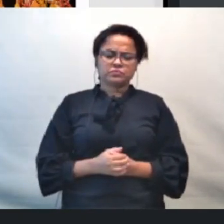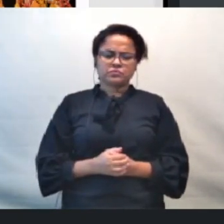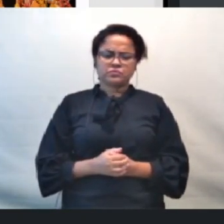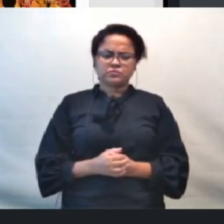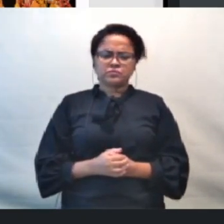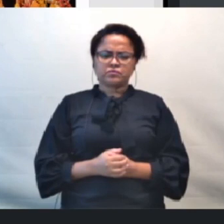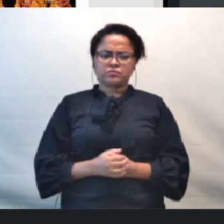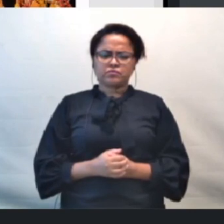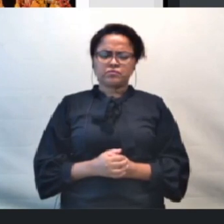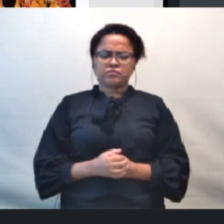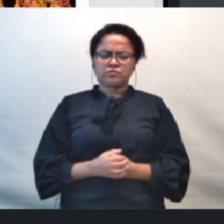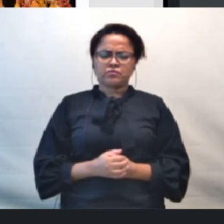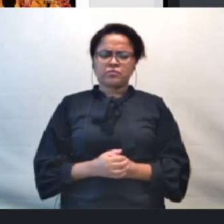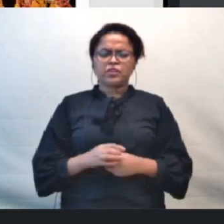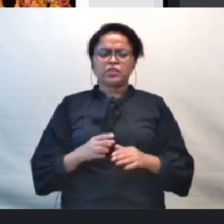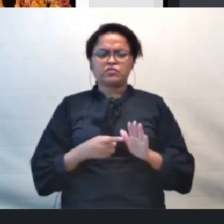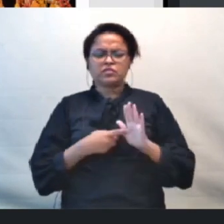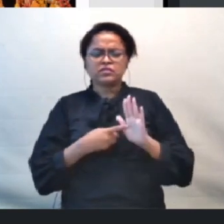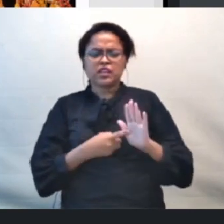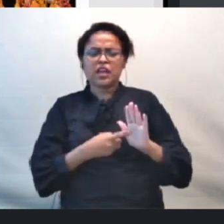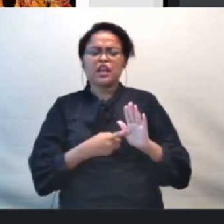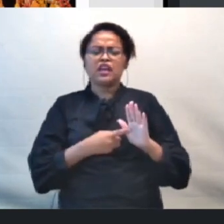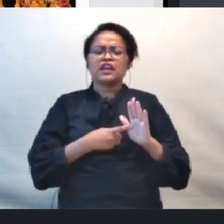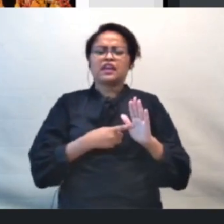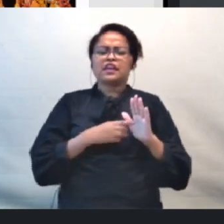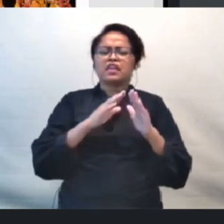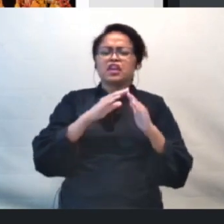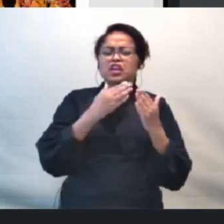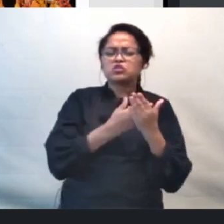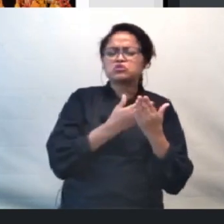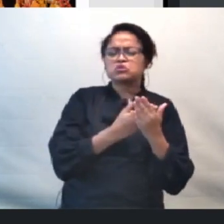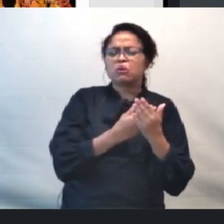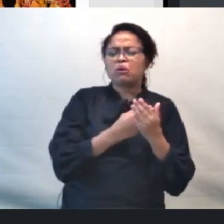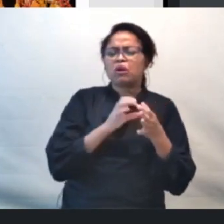Destaques da Escola de Artes.